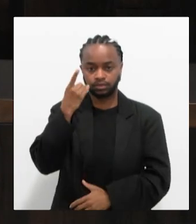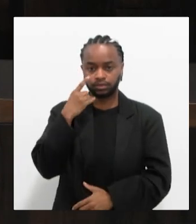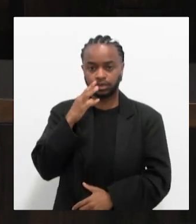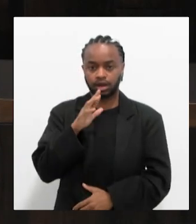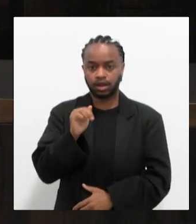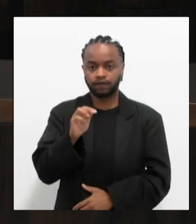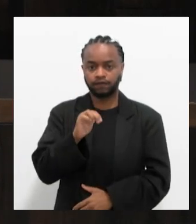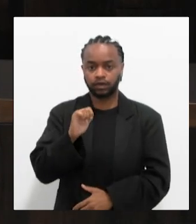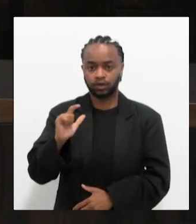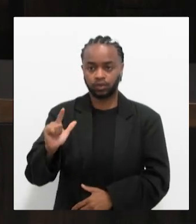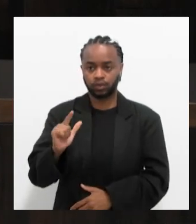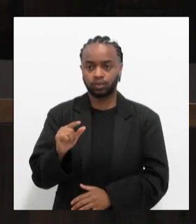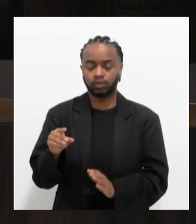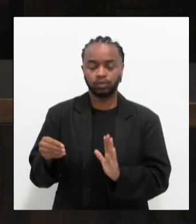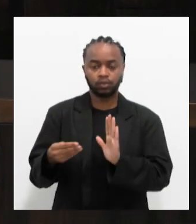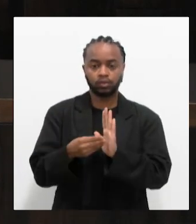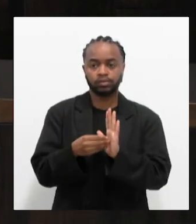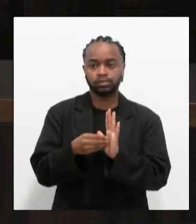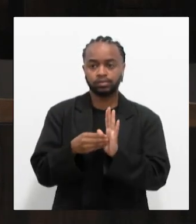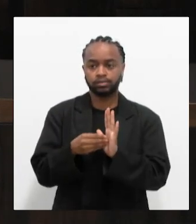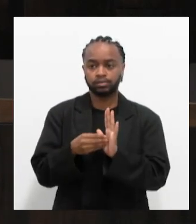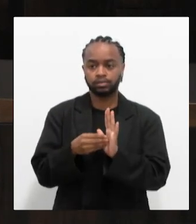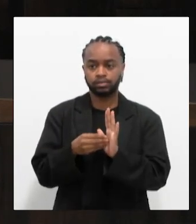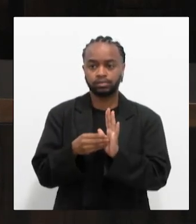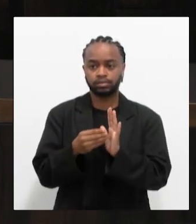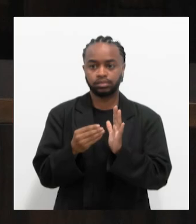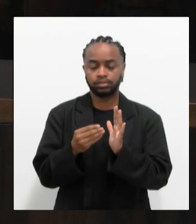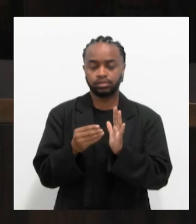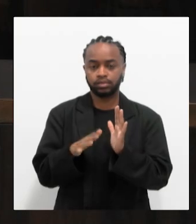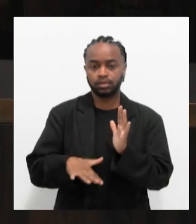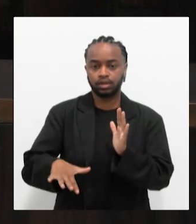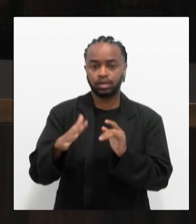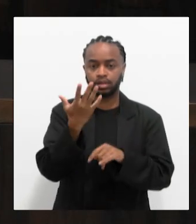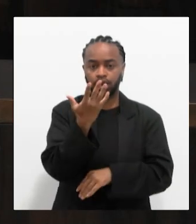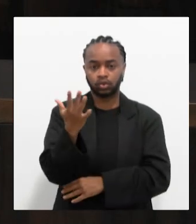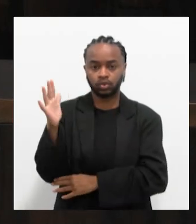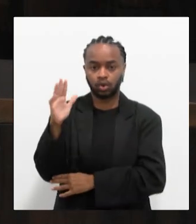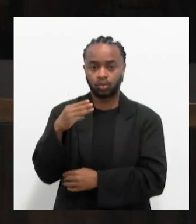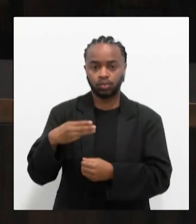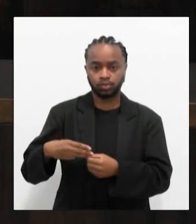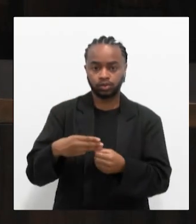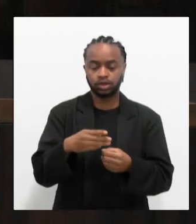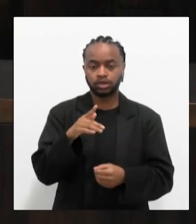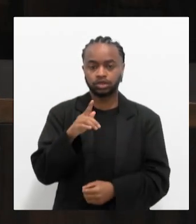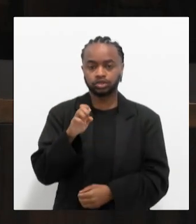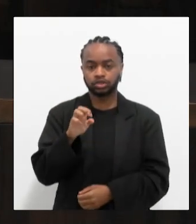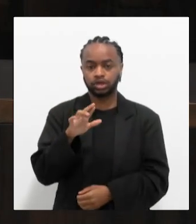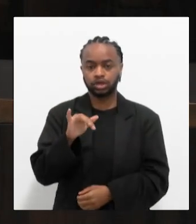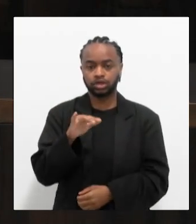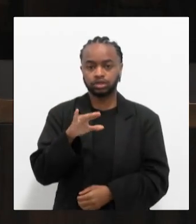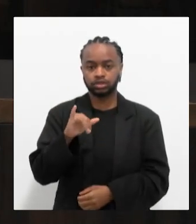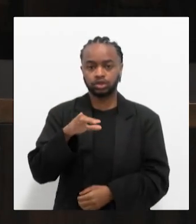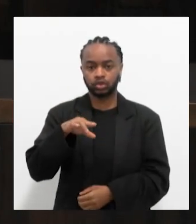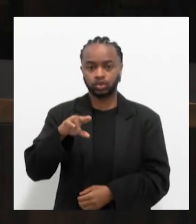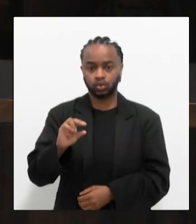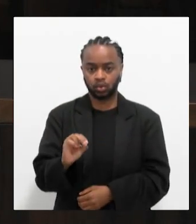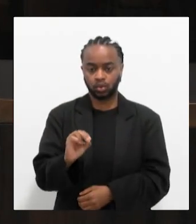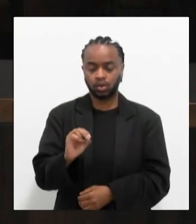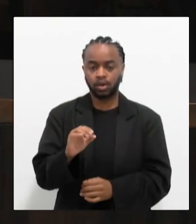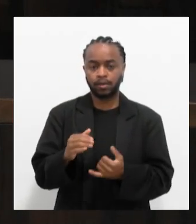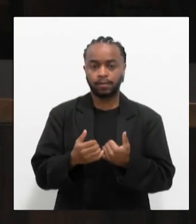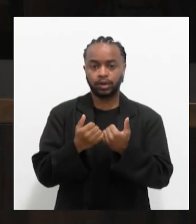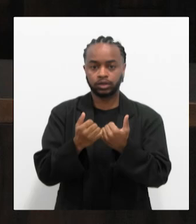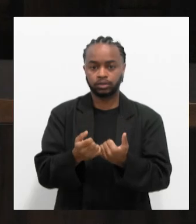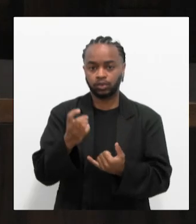Rafael Nobre, que declara o Parque Natural Municipal do Jericinó, Prefeito Farid Abraão, como